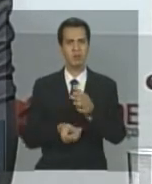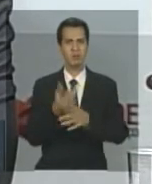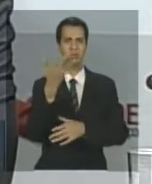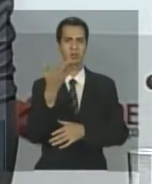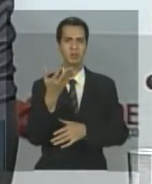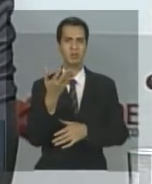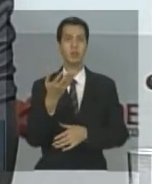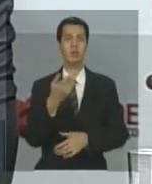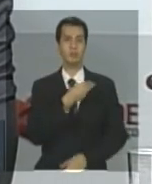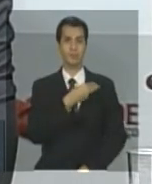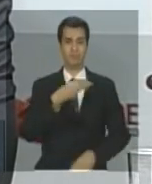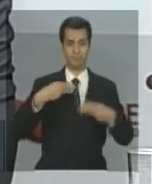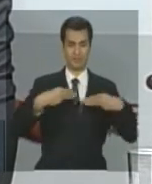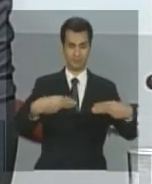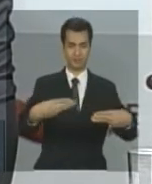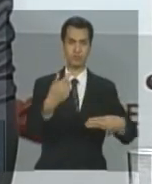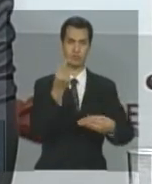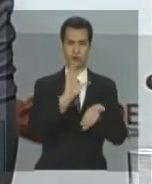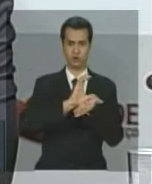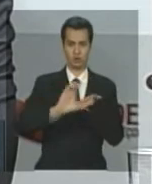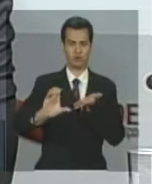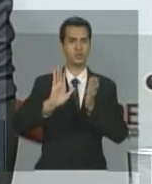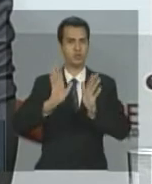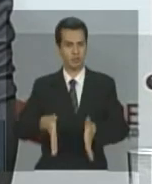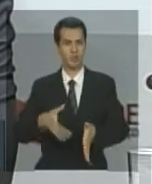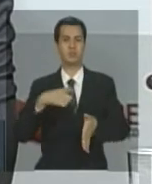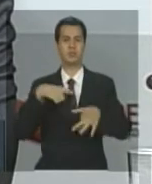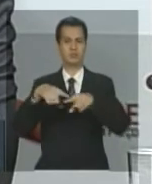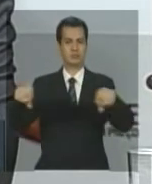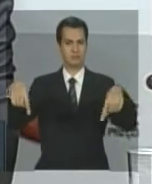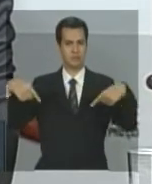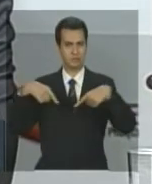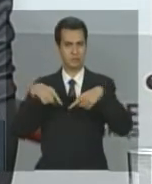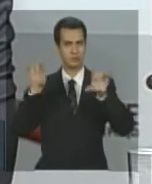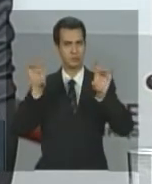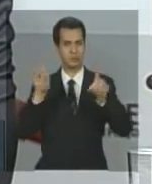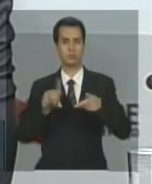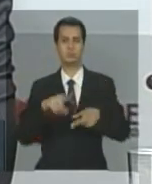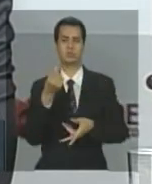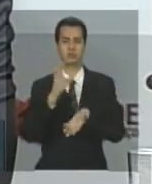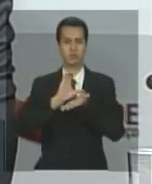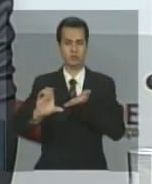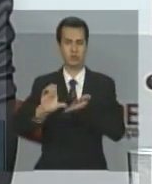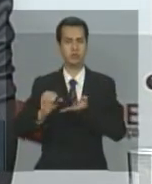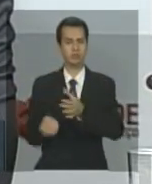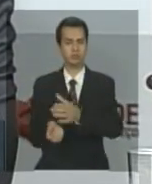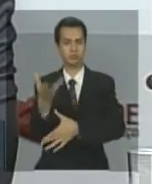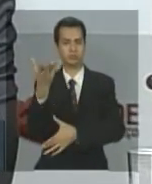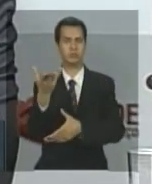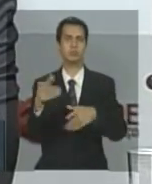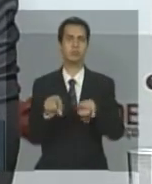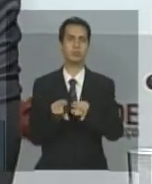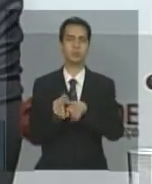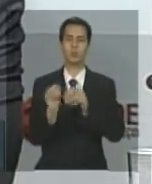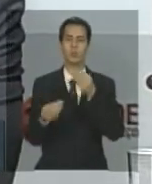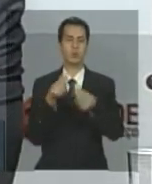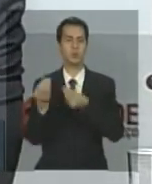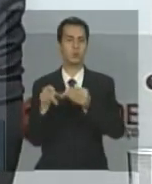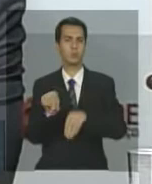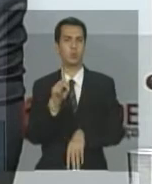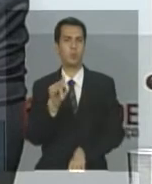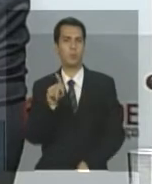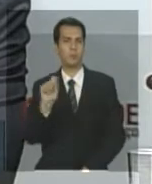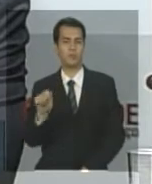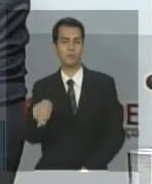já passou o recurso, já foi feita uma sala específica, os recursos de implantação, de investimento, do funcionamento dessa OPA, ela